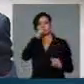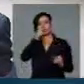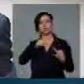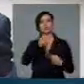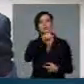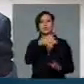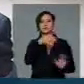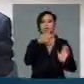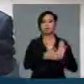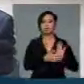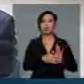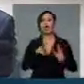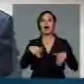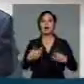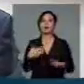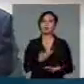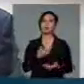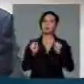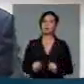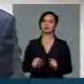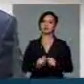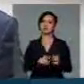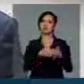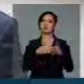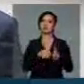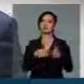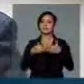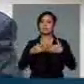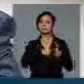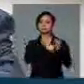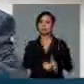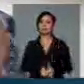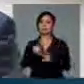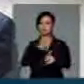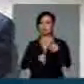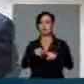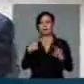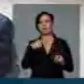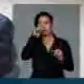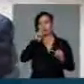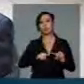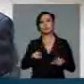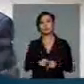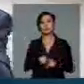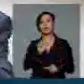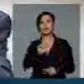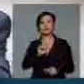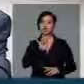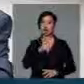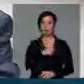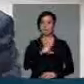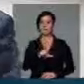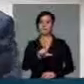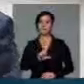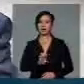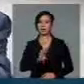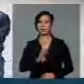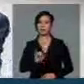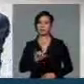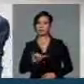pedir um referendo popular. Agora, concordo com Vossa Excelência que atrás de plebiscito não vai se resolver nada,